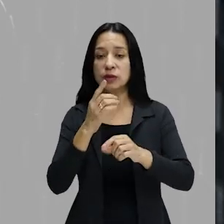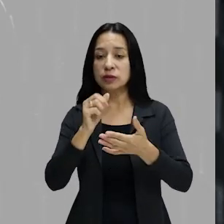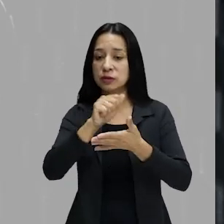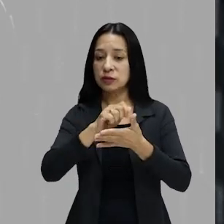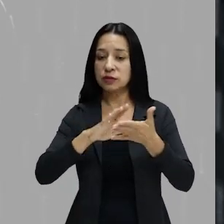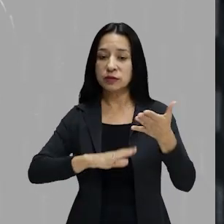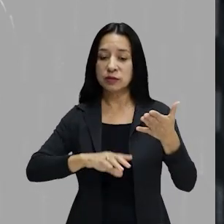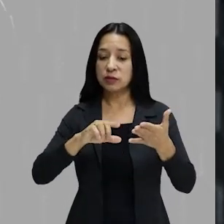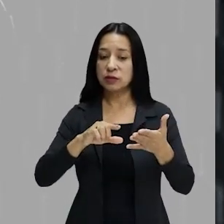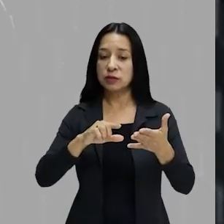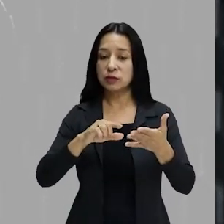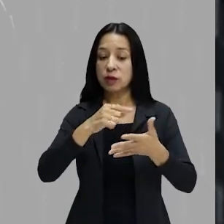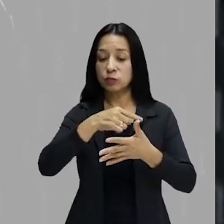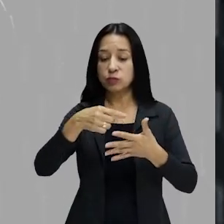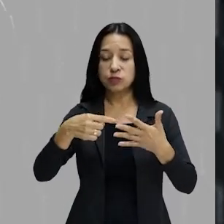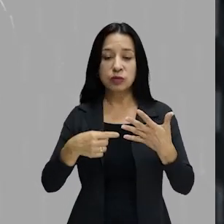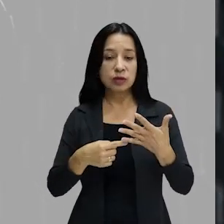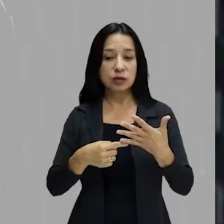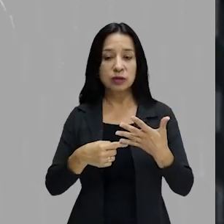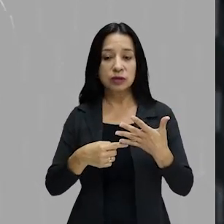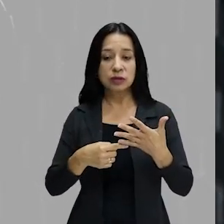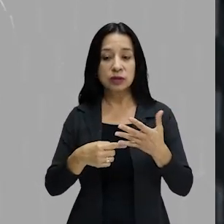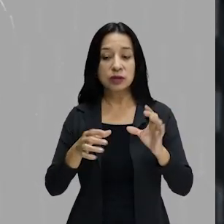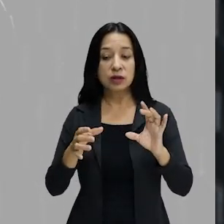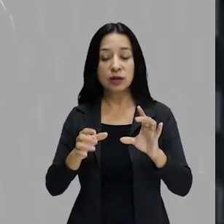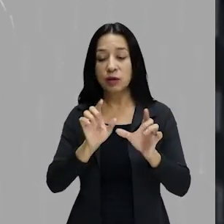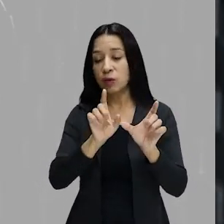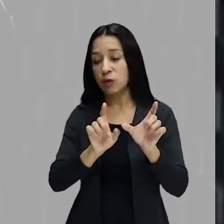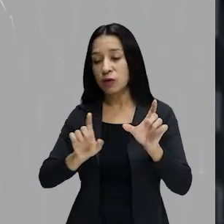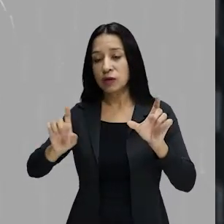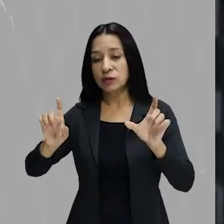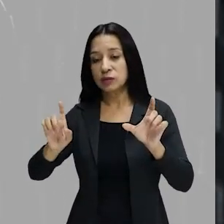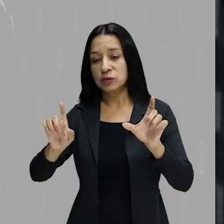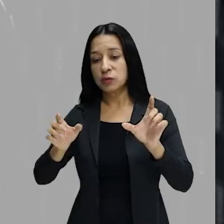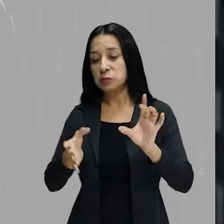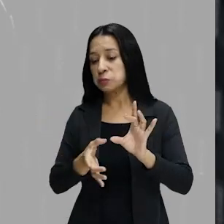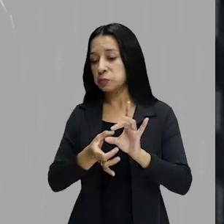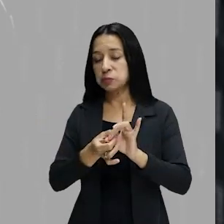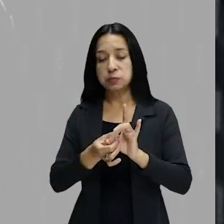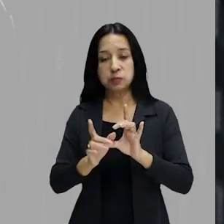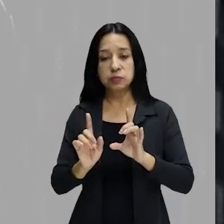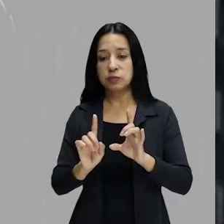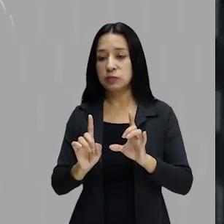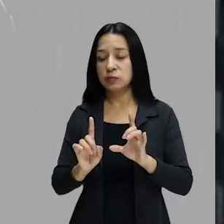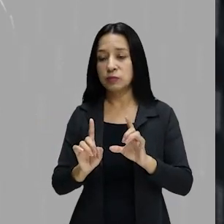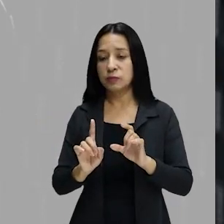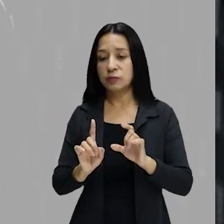nessas alternativas, orações que não sejam subordinadas. Para isso, nós precisamos